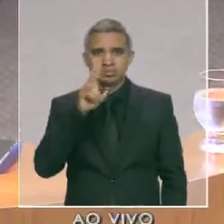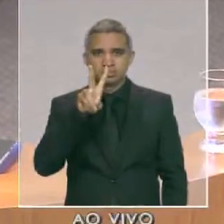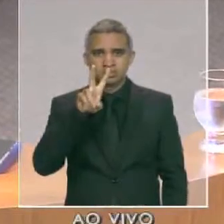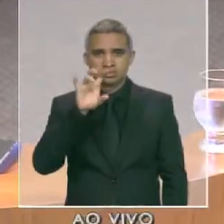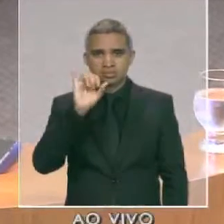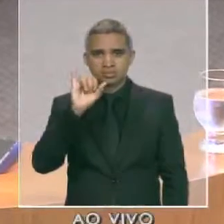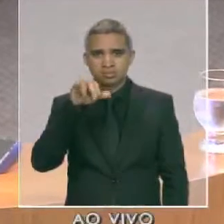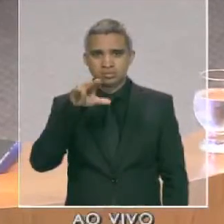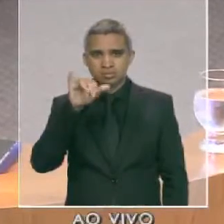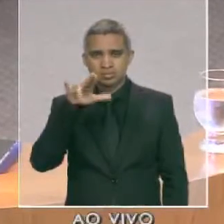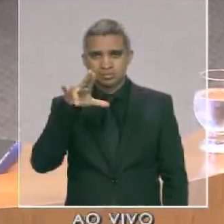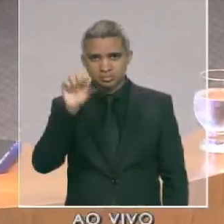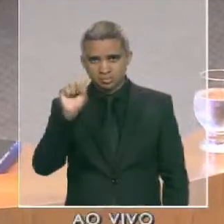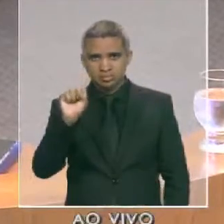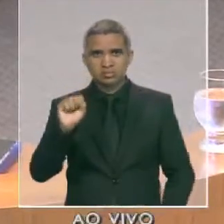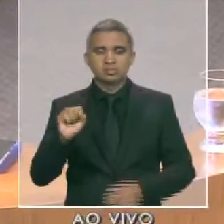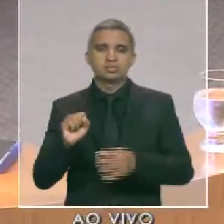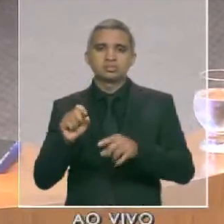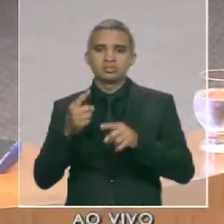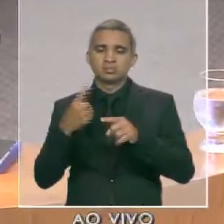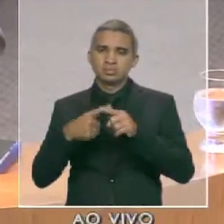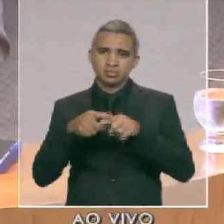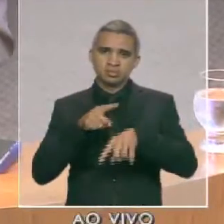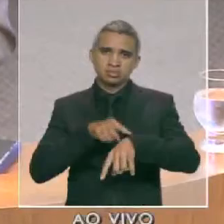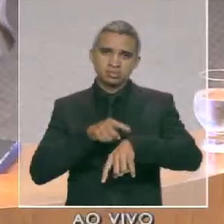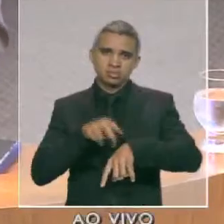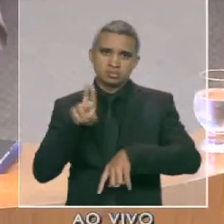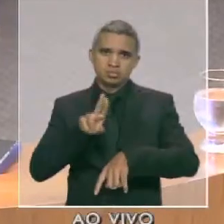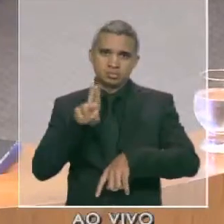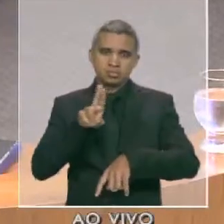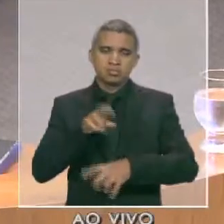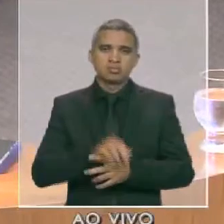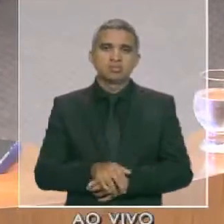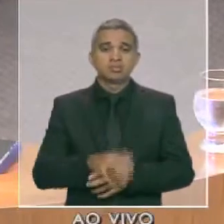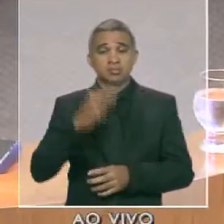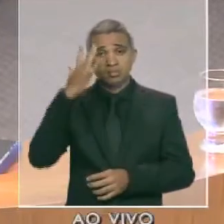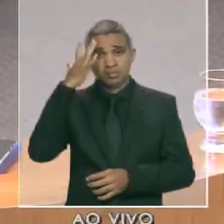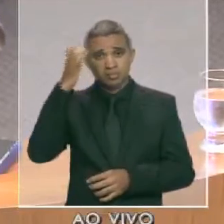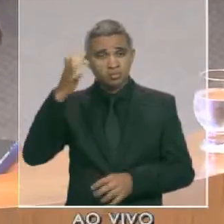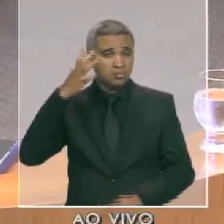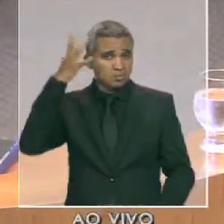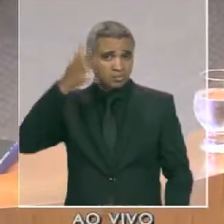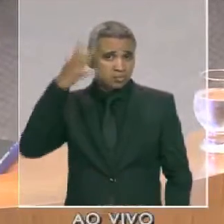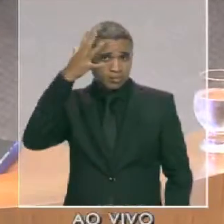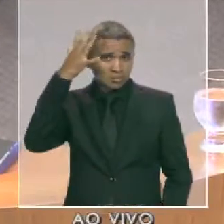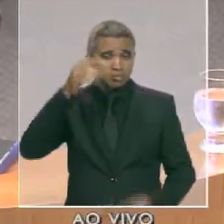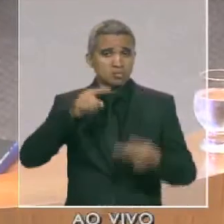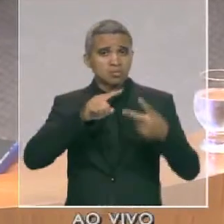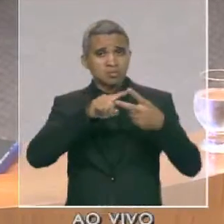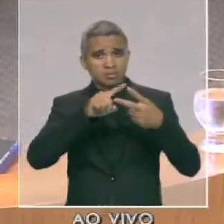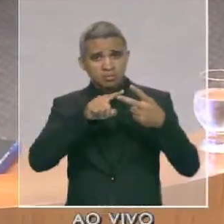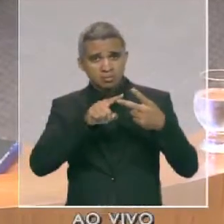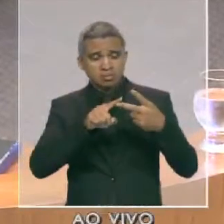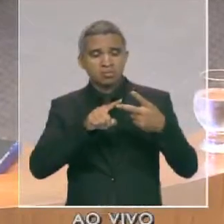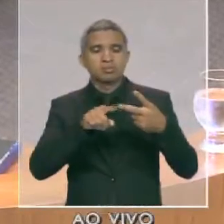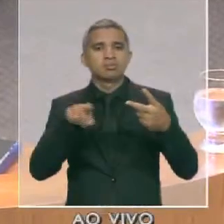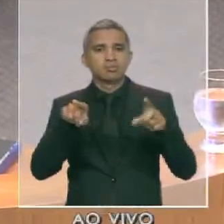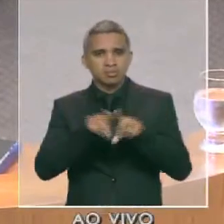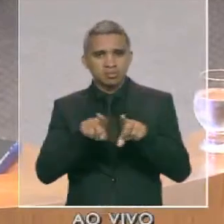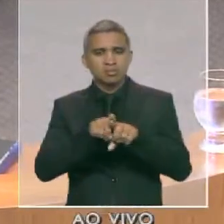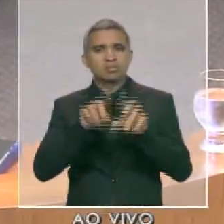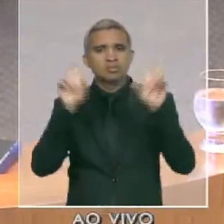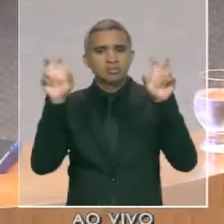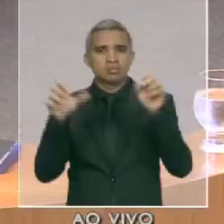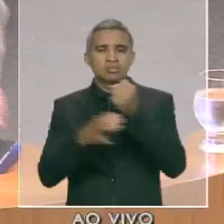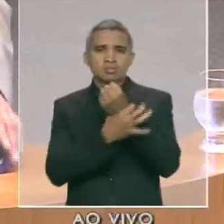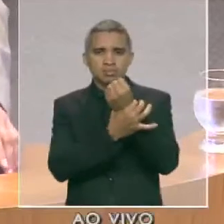bloco. Então, nós vamos amanhã fazer um pronunciamento sobre os dois eventos que envolvem também a segurança pública do Estado do